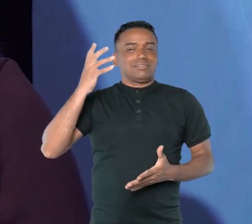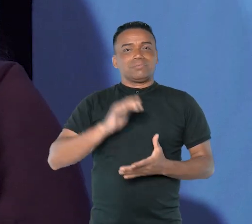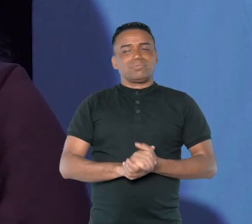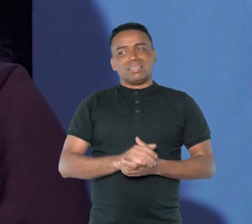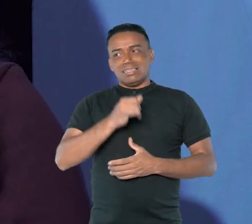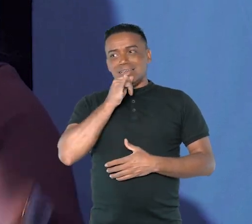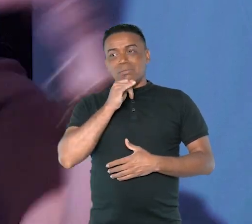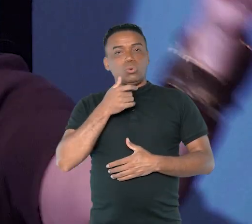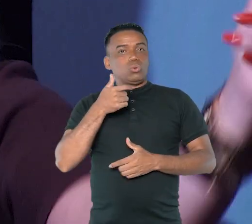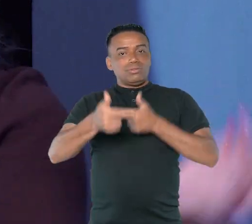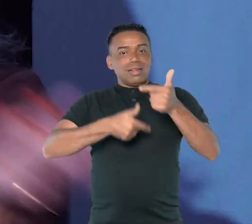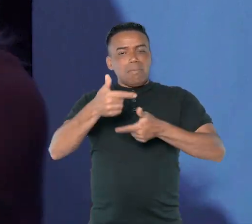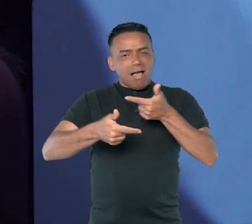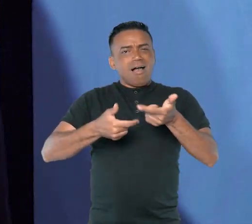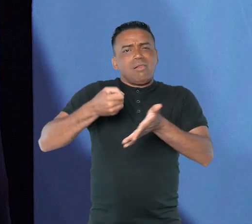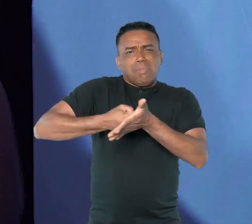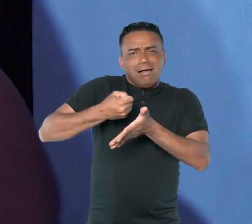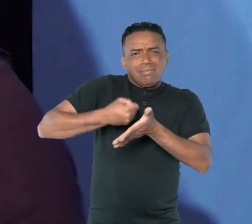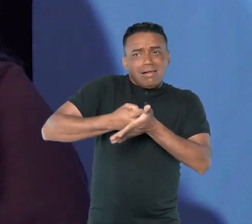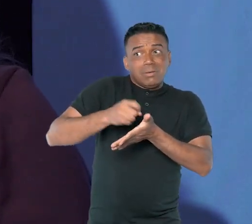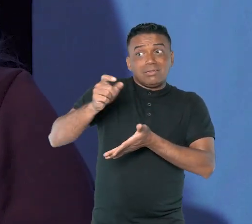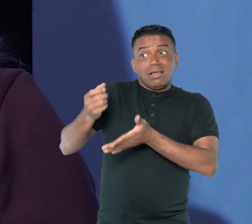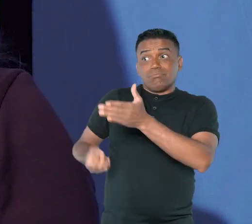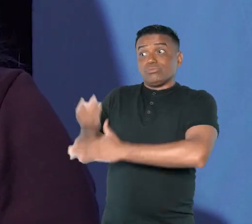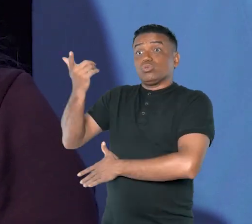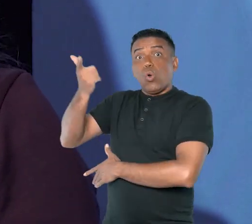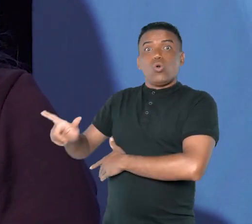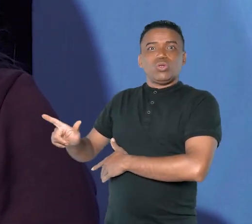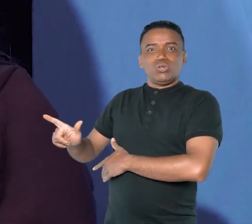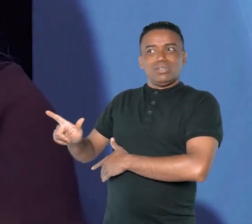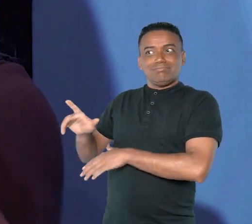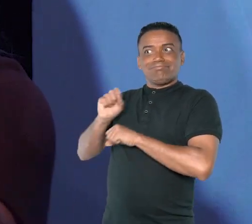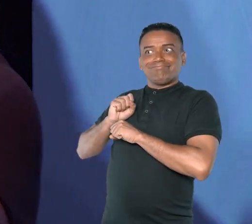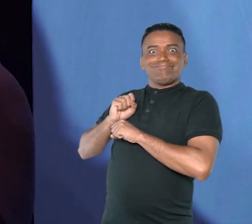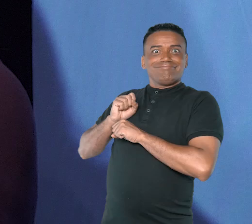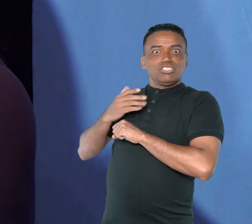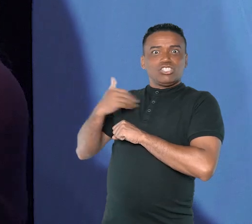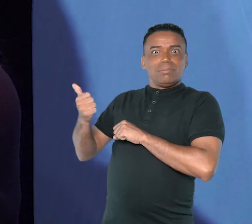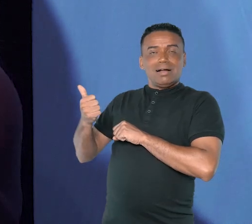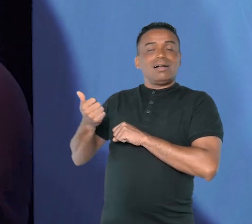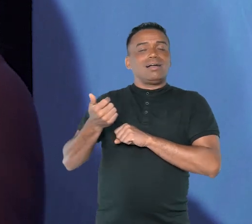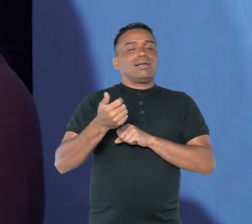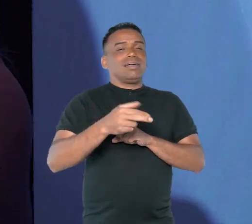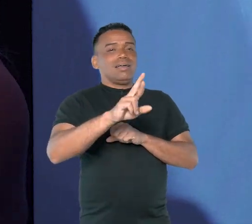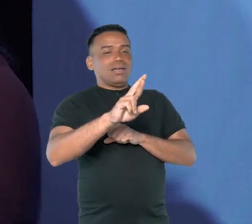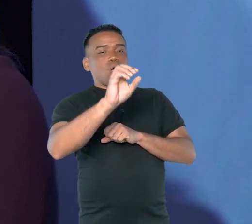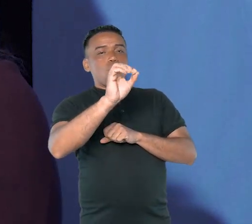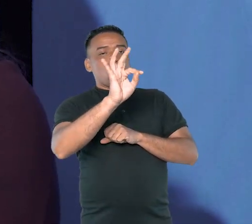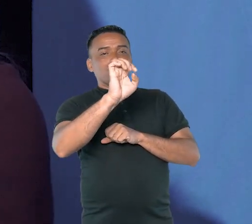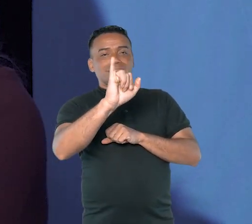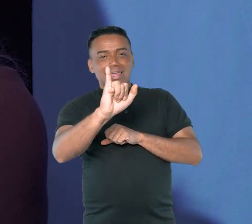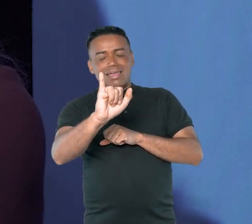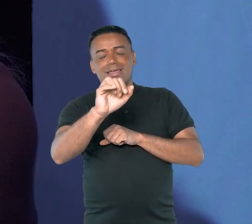que você não achava, que você estava batalhando por um e vem o outro. É aquele roteiro casual.